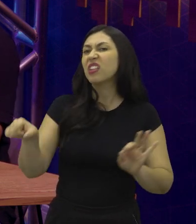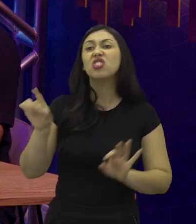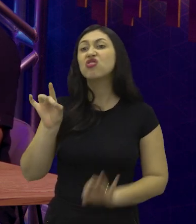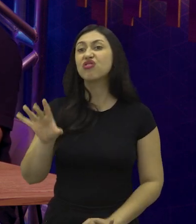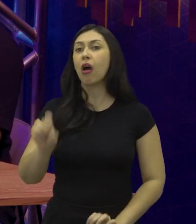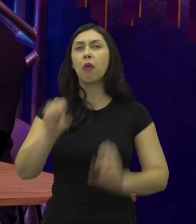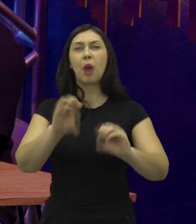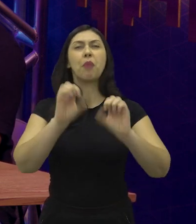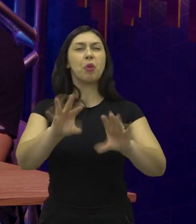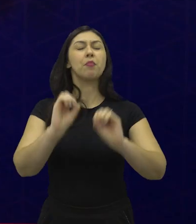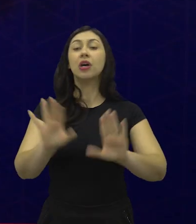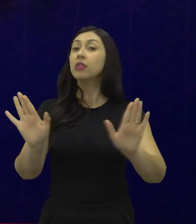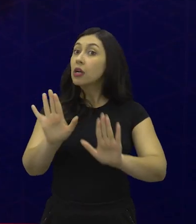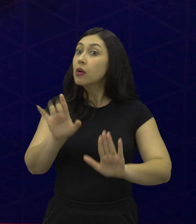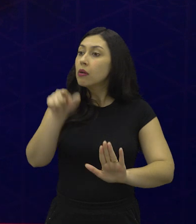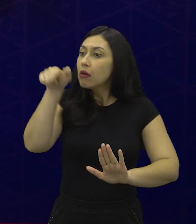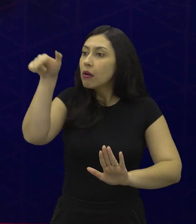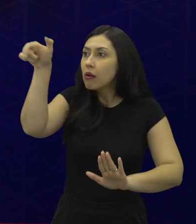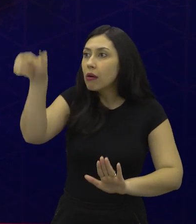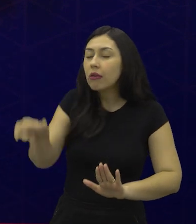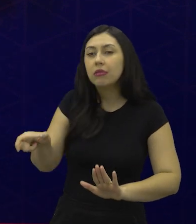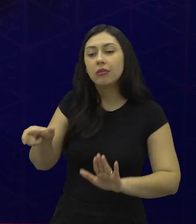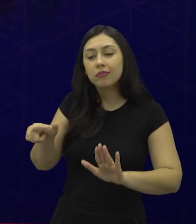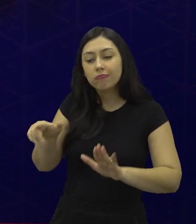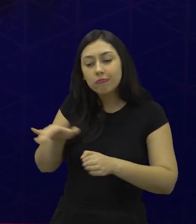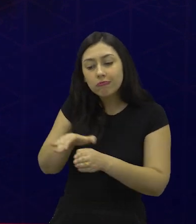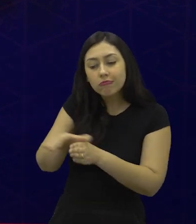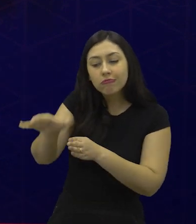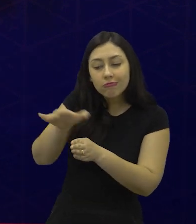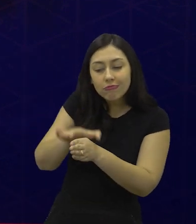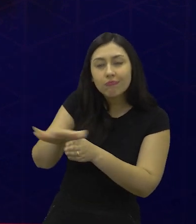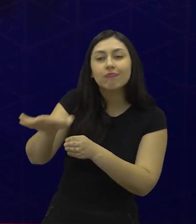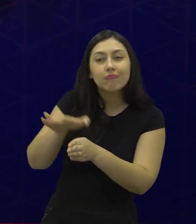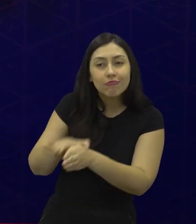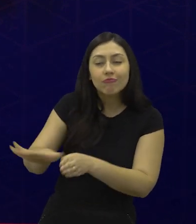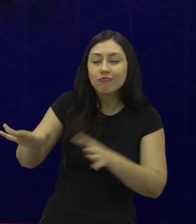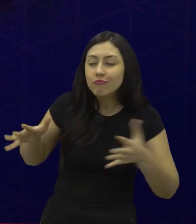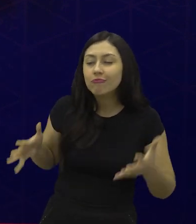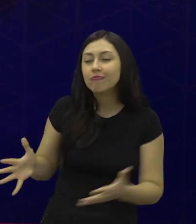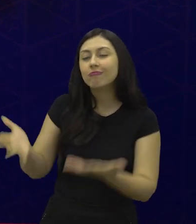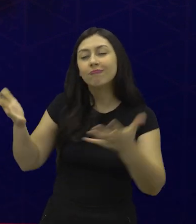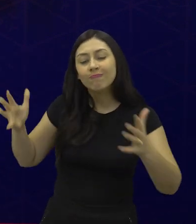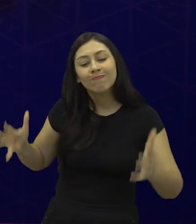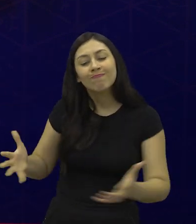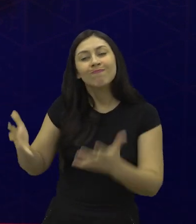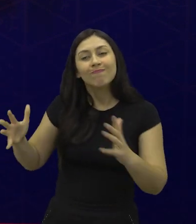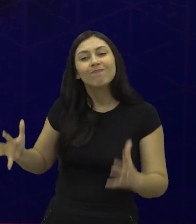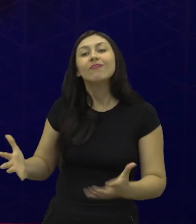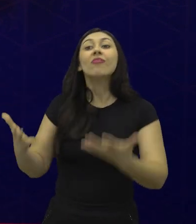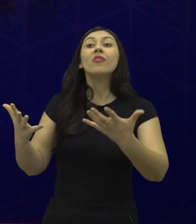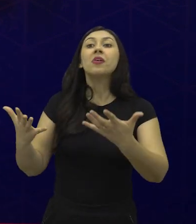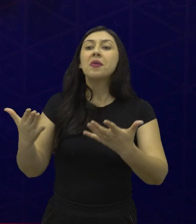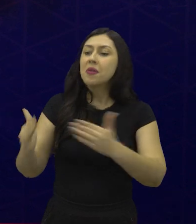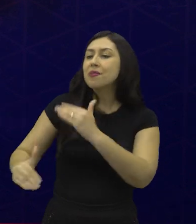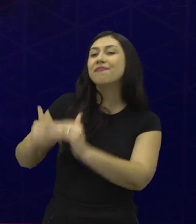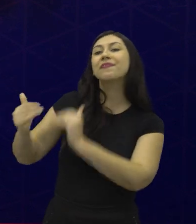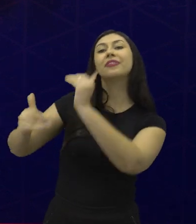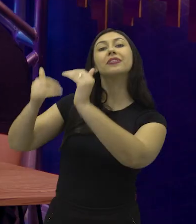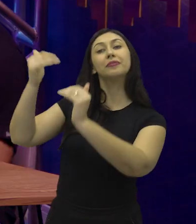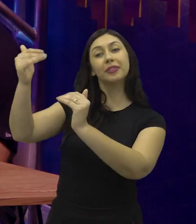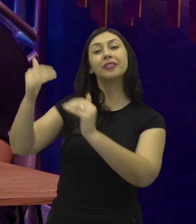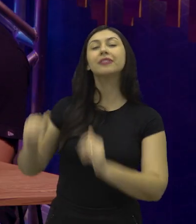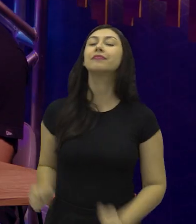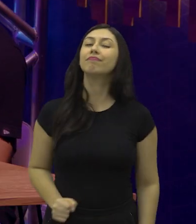só despeja informação, uhum, né? Ele tá guiando os alunos dele para serem o melhor que eles podem